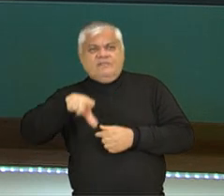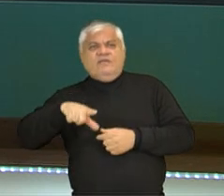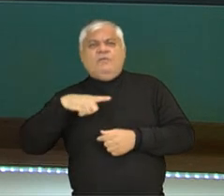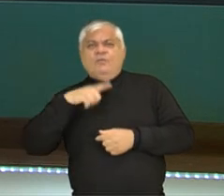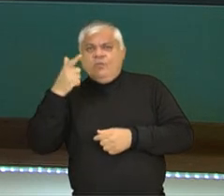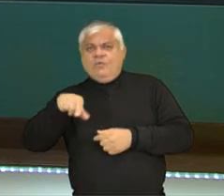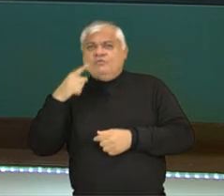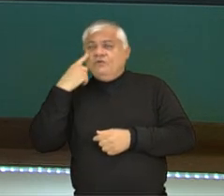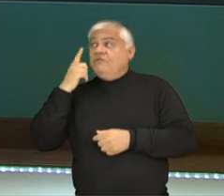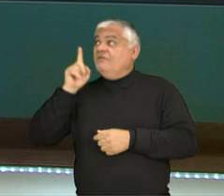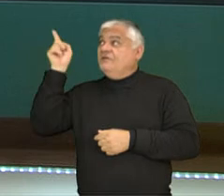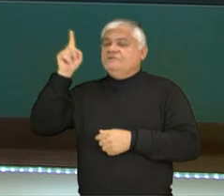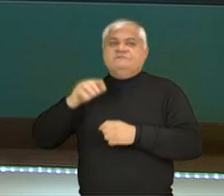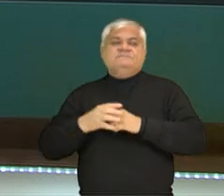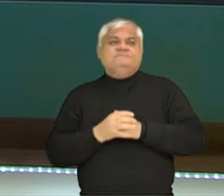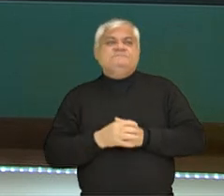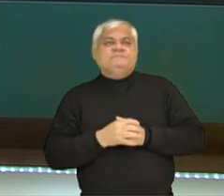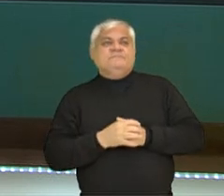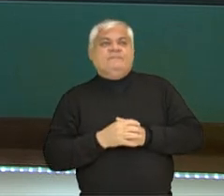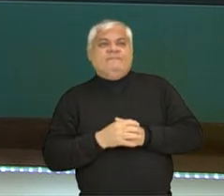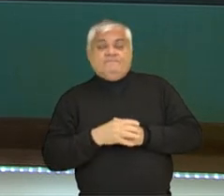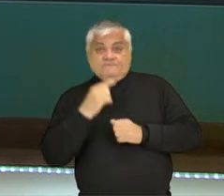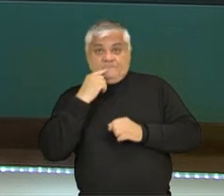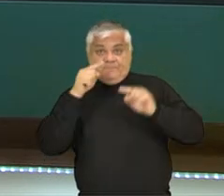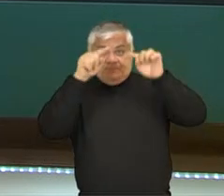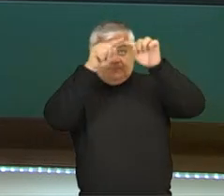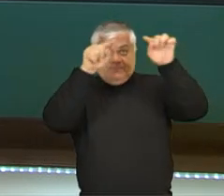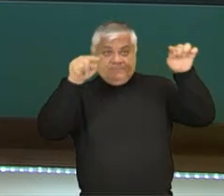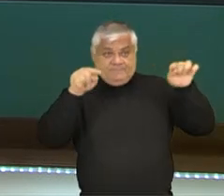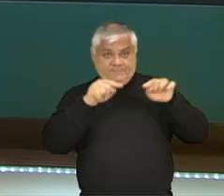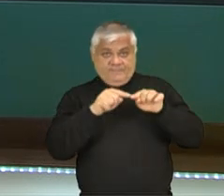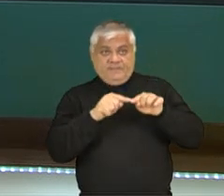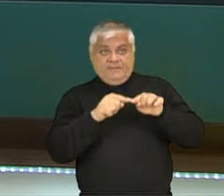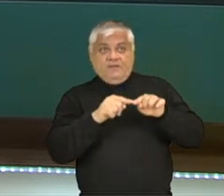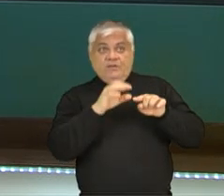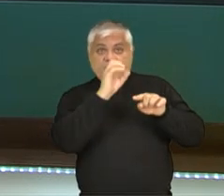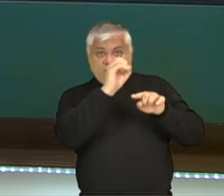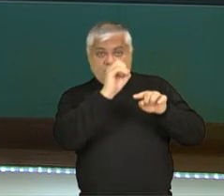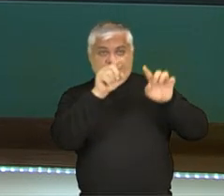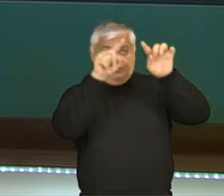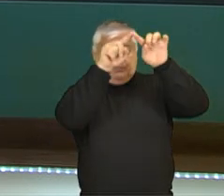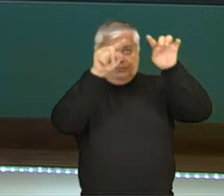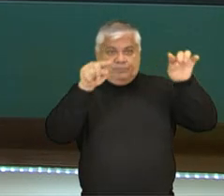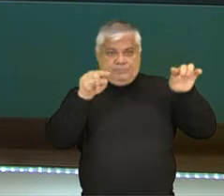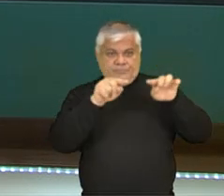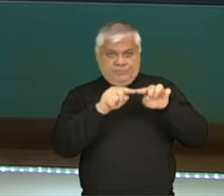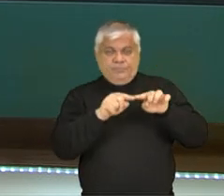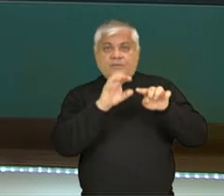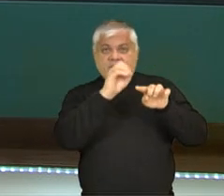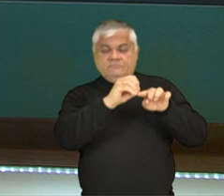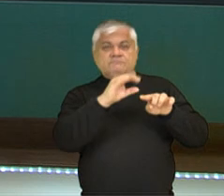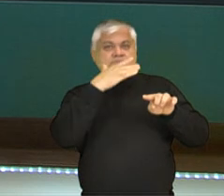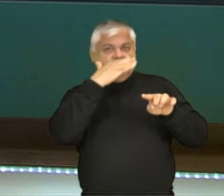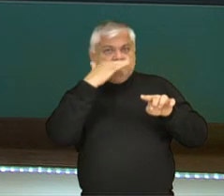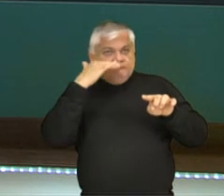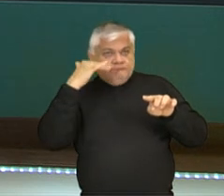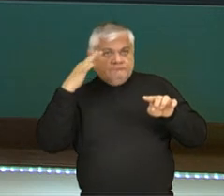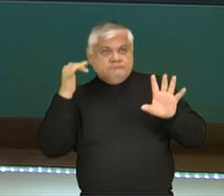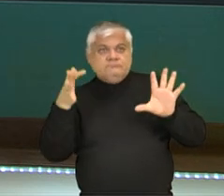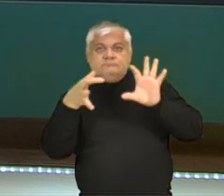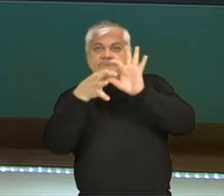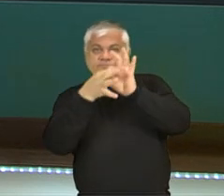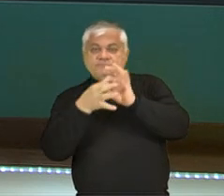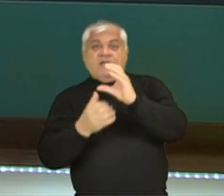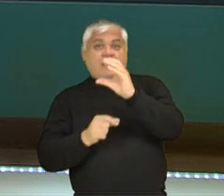aqui. Vamos ver então. Então nós temos aqui, observe, nós temos o anel aromático ligado ao